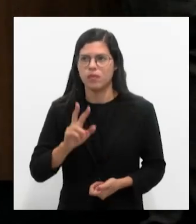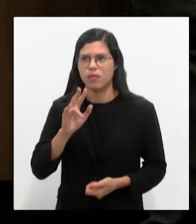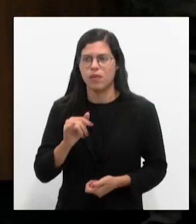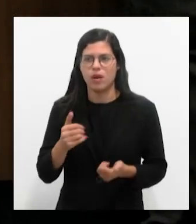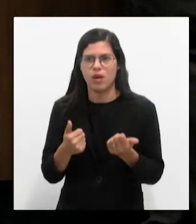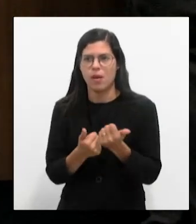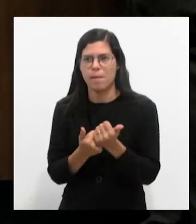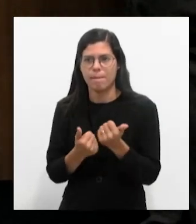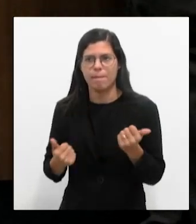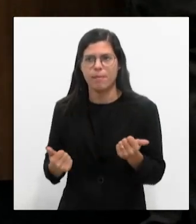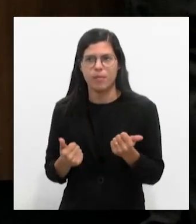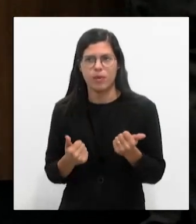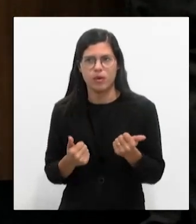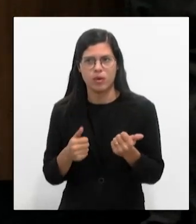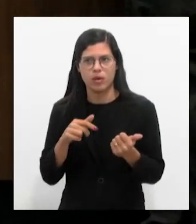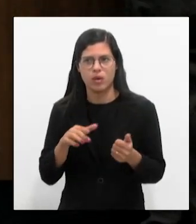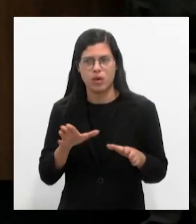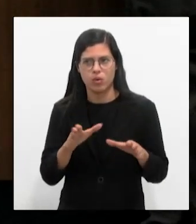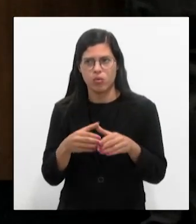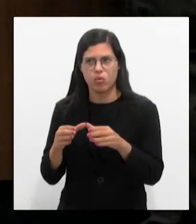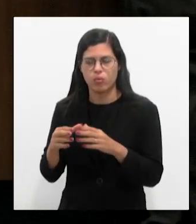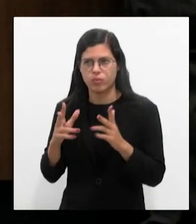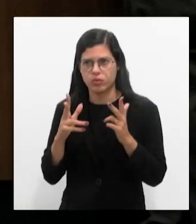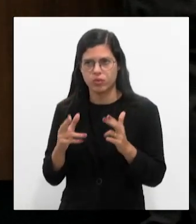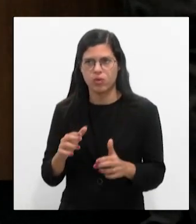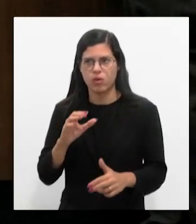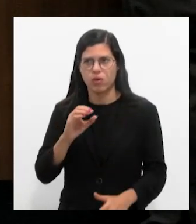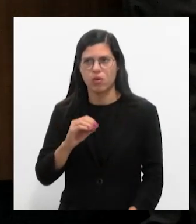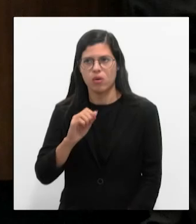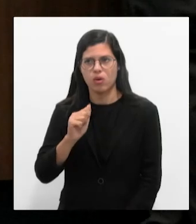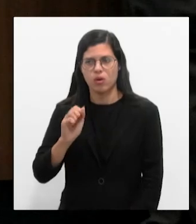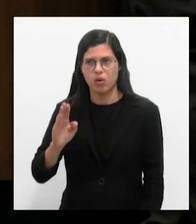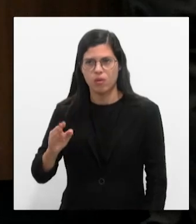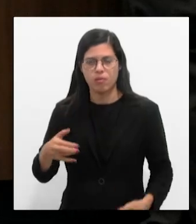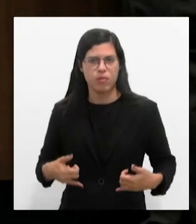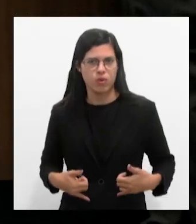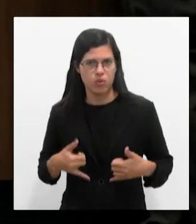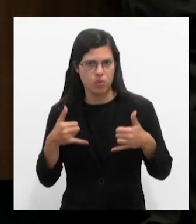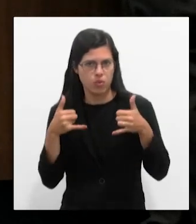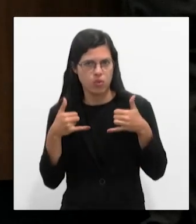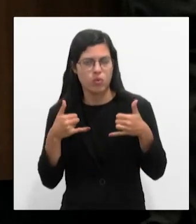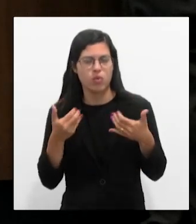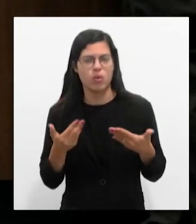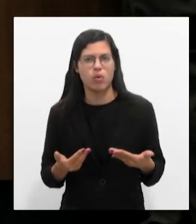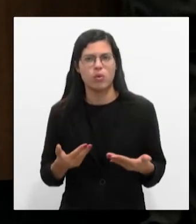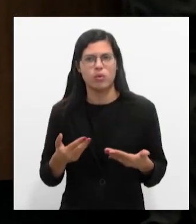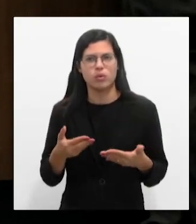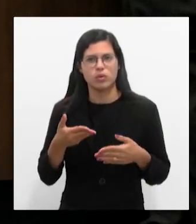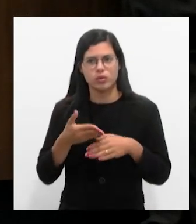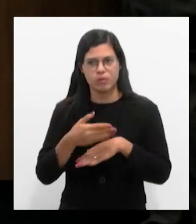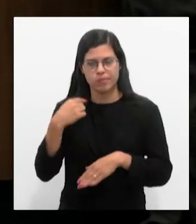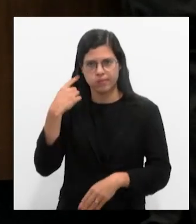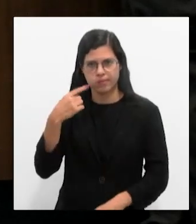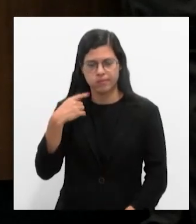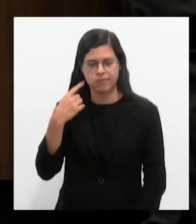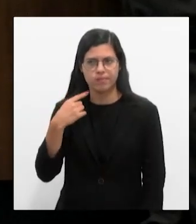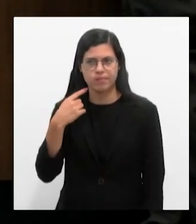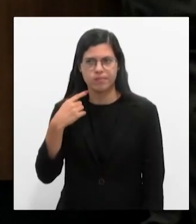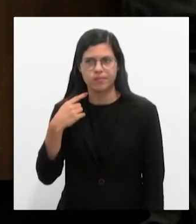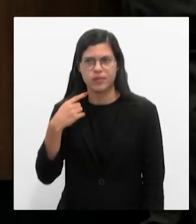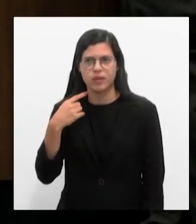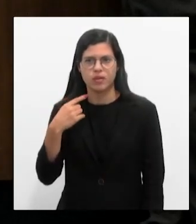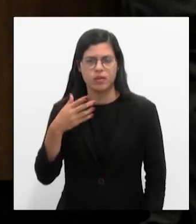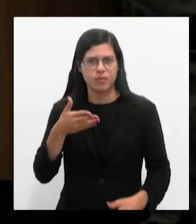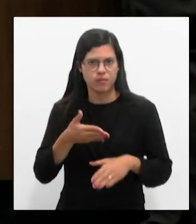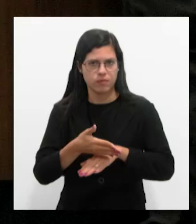favorecer categorias como a OAB, da qual eu me orgulho muito de ser advogado, de ter feito parte